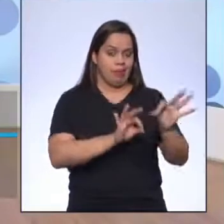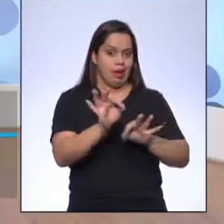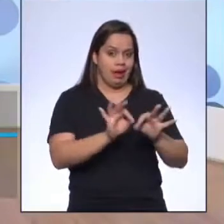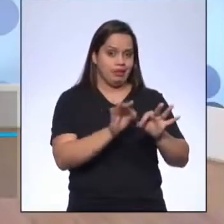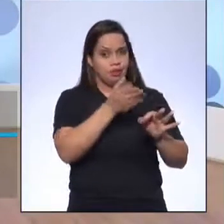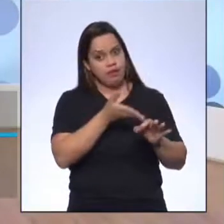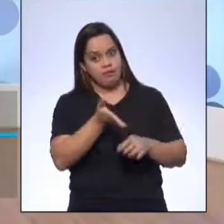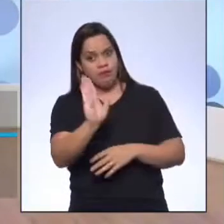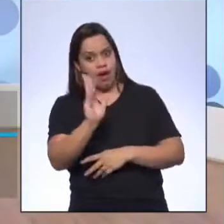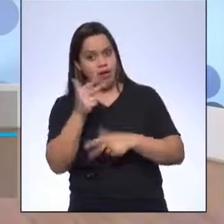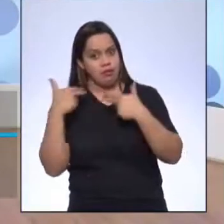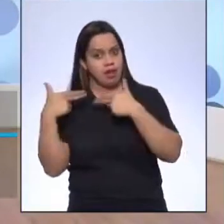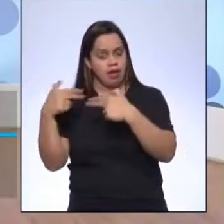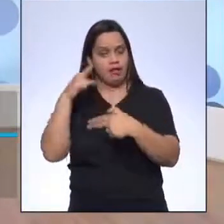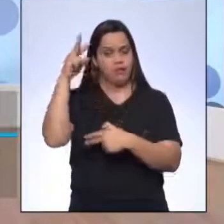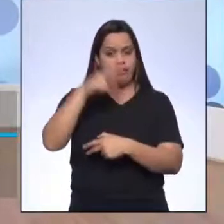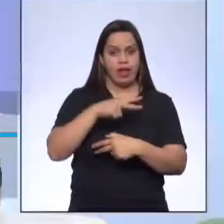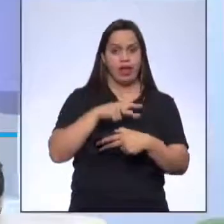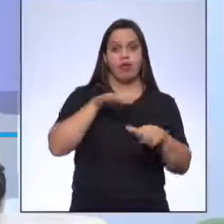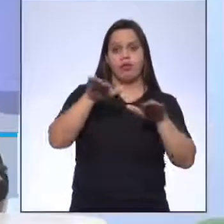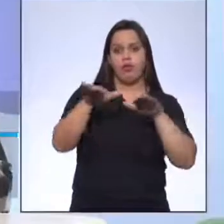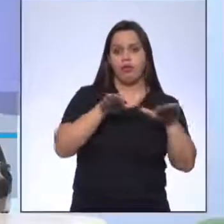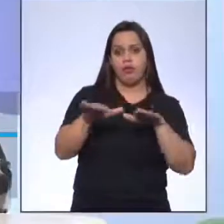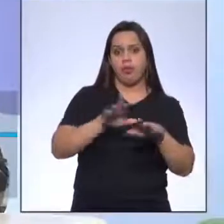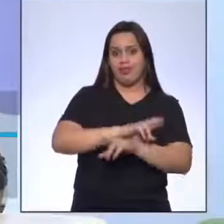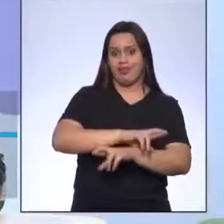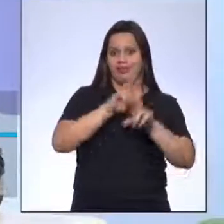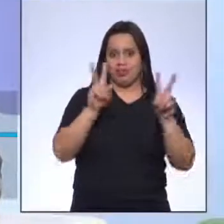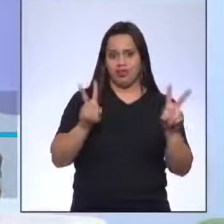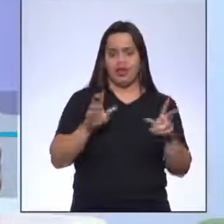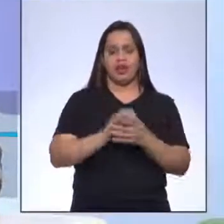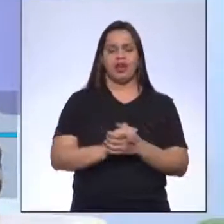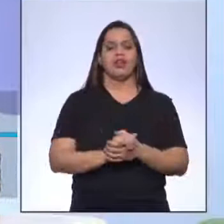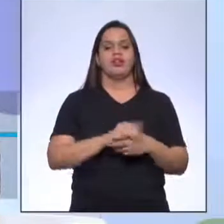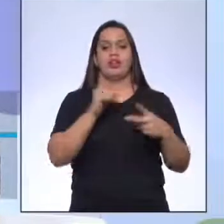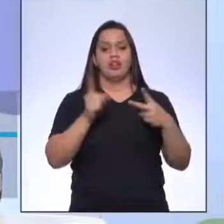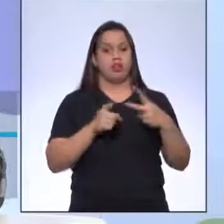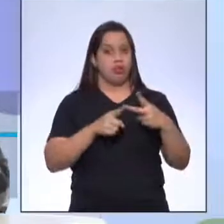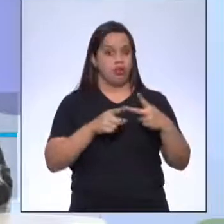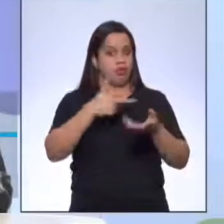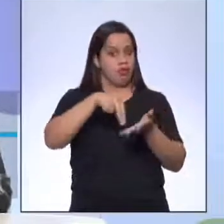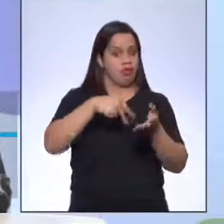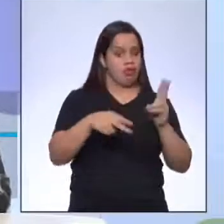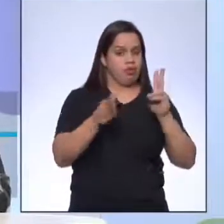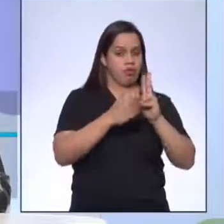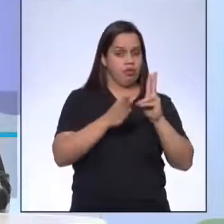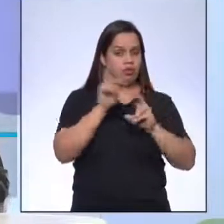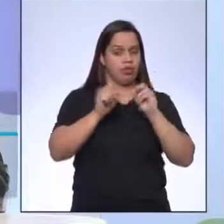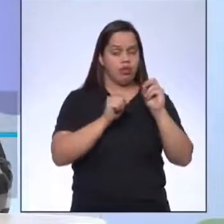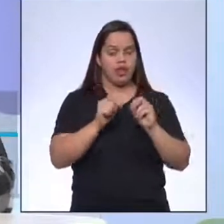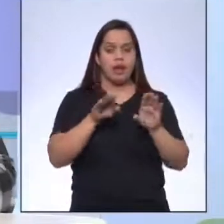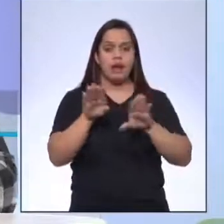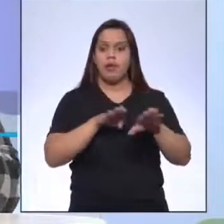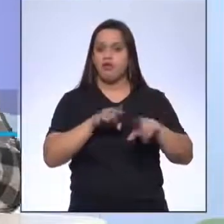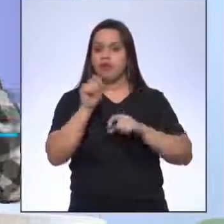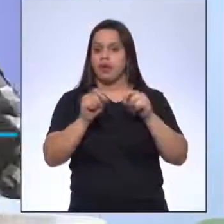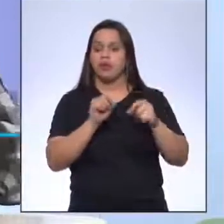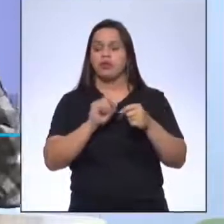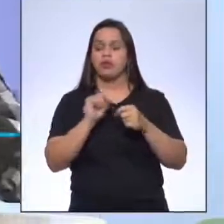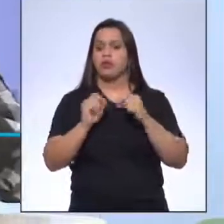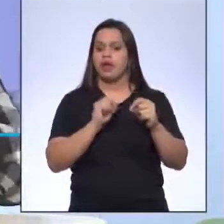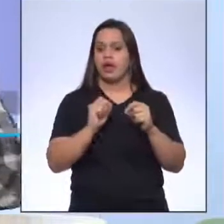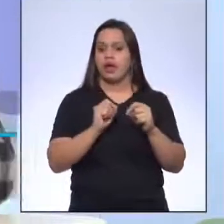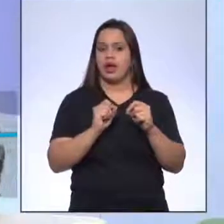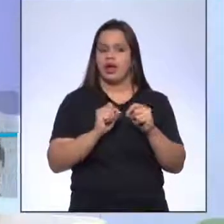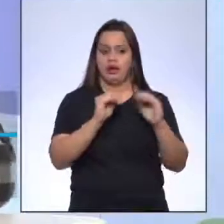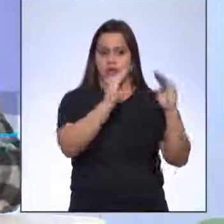Observe que os movimentos dela são bem distintos. Né? No caso da segunda dança indígena apresentada, observe que são movimentos onde a